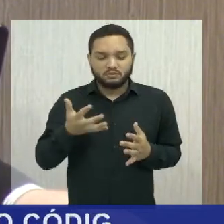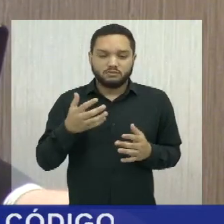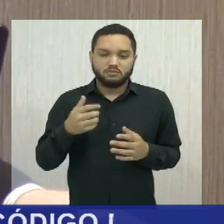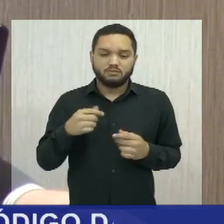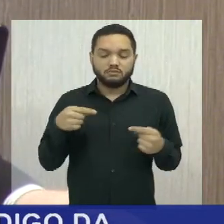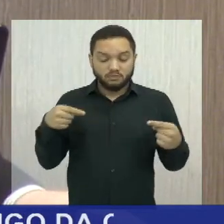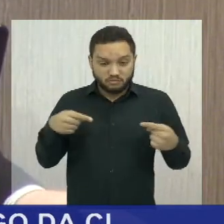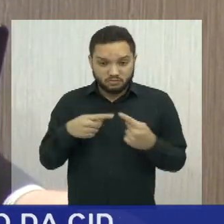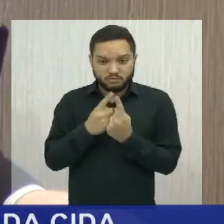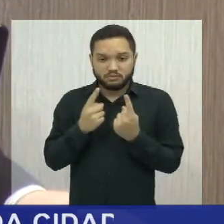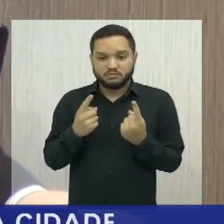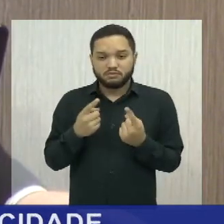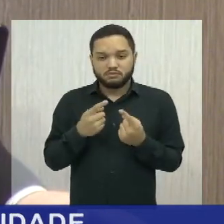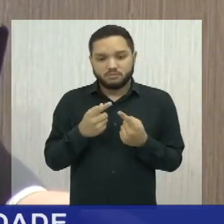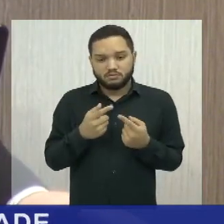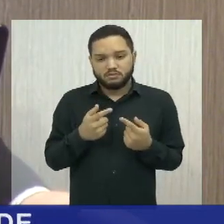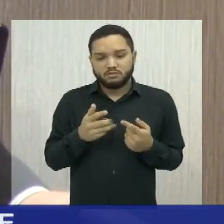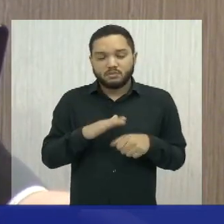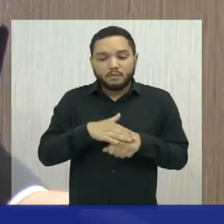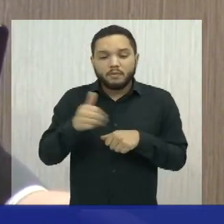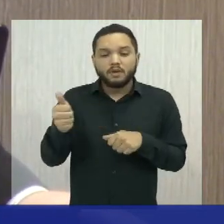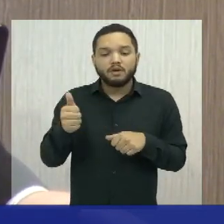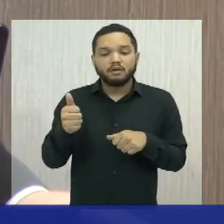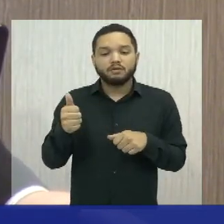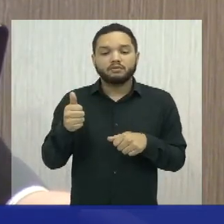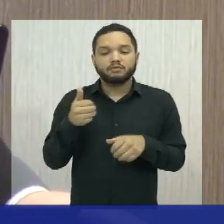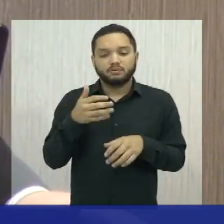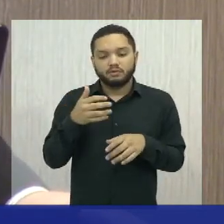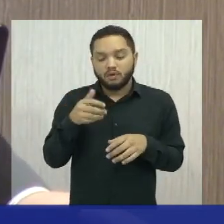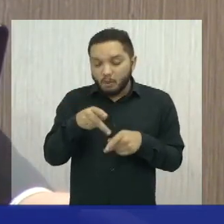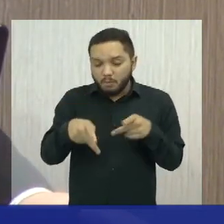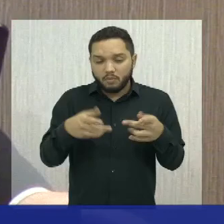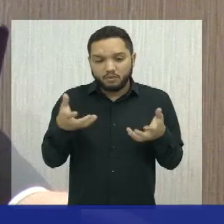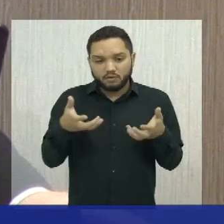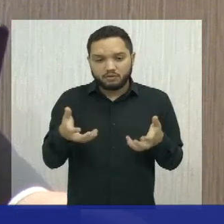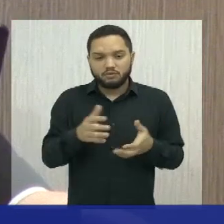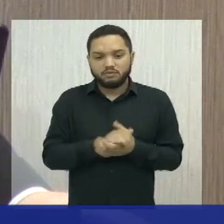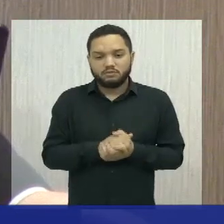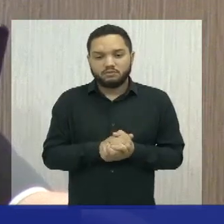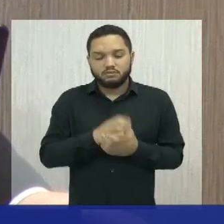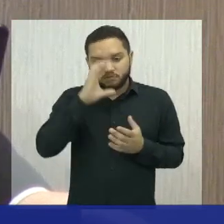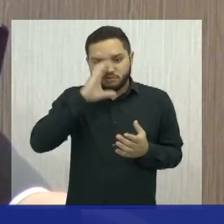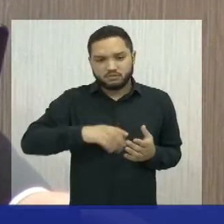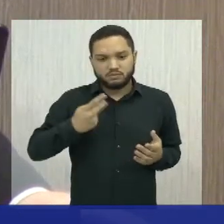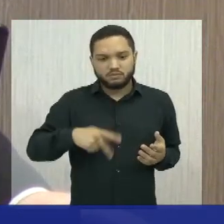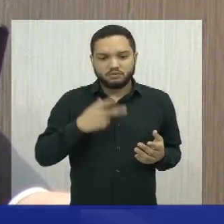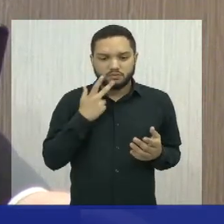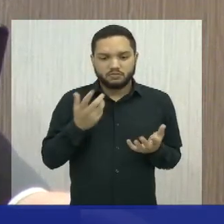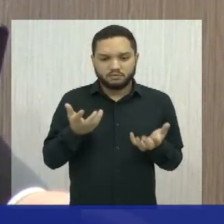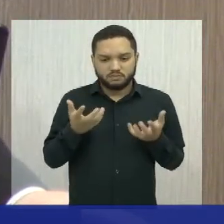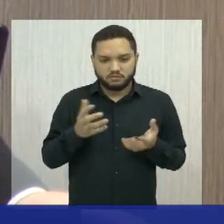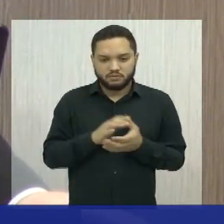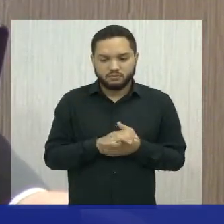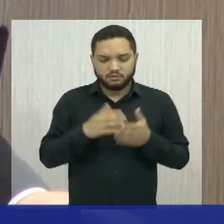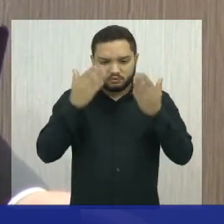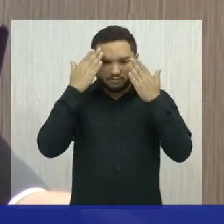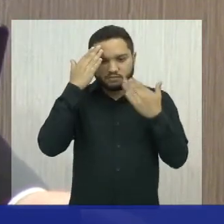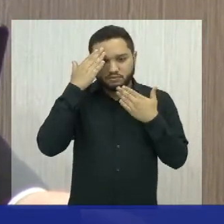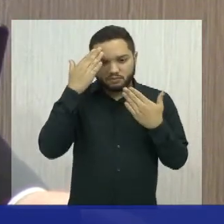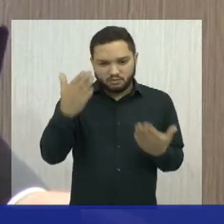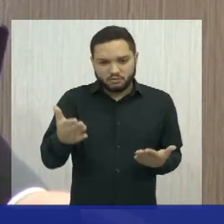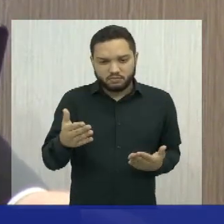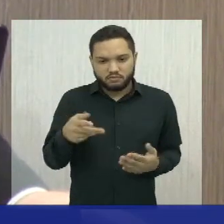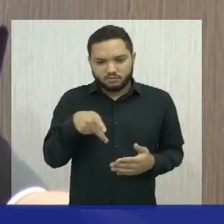de acordo com aquilo que é melhor, com aquilo que o povo quer, que o cidadão fortalezense quer. Muito obrigado,